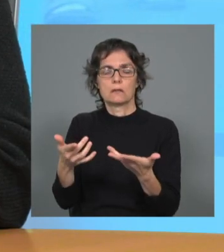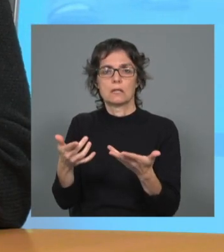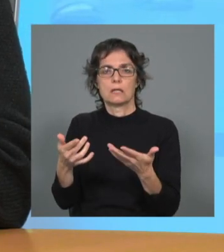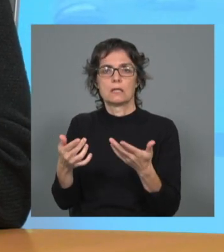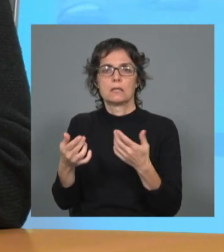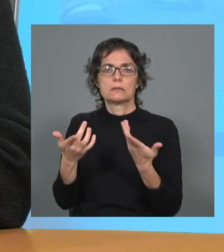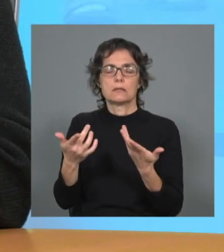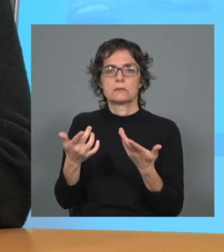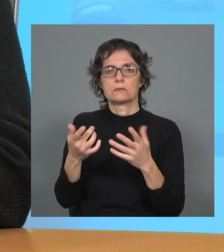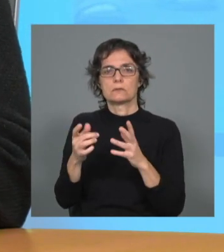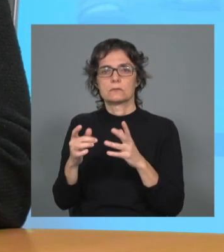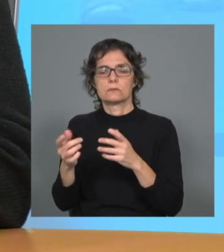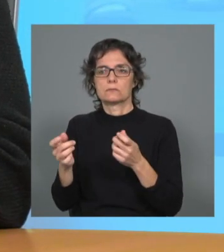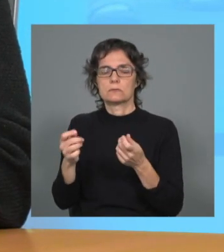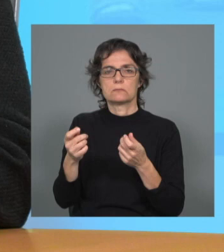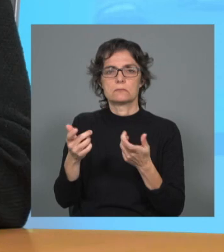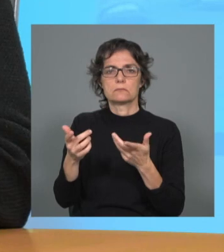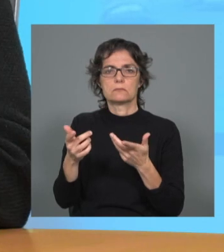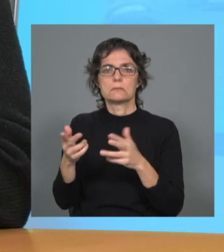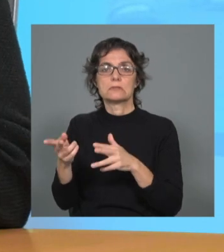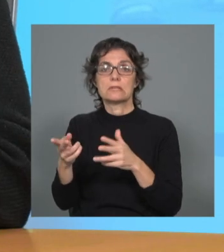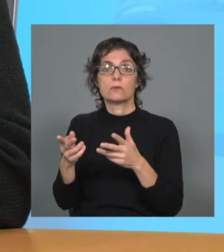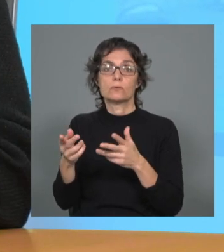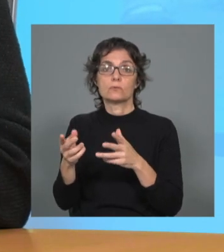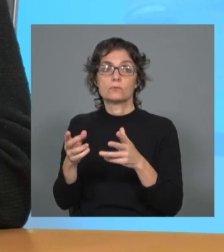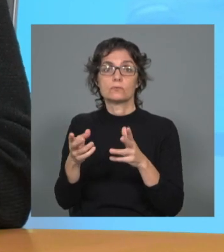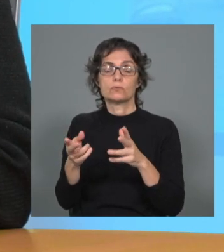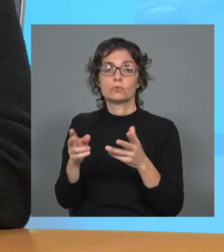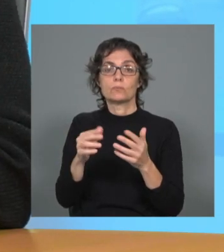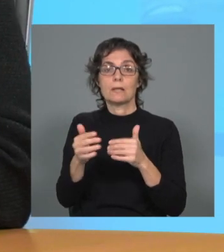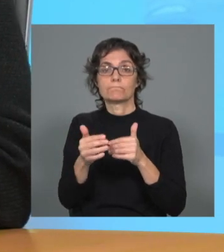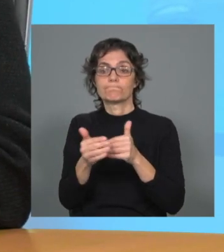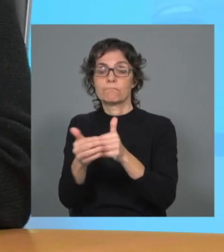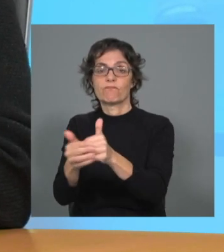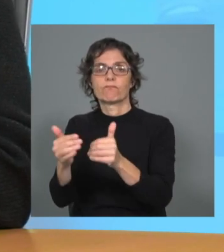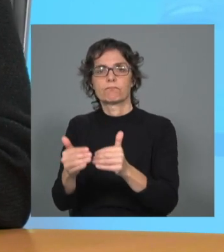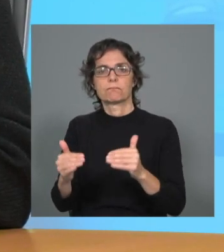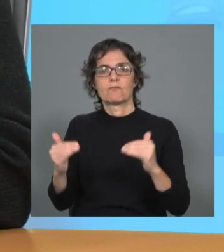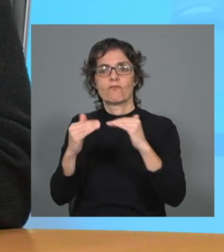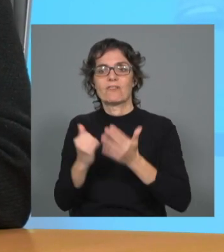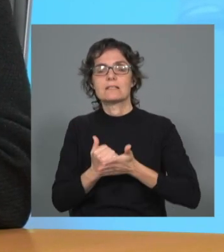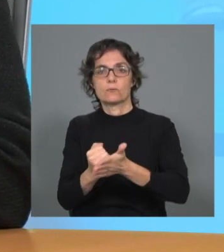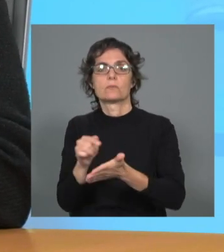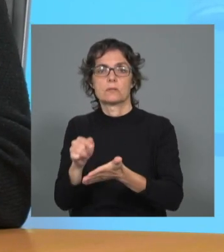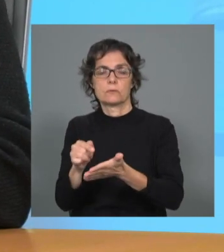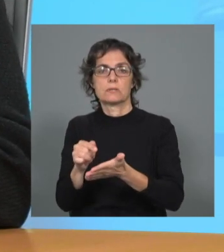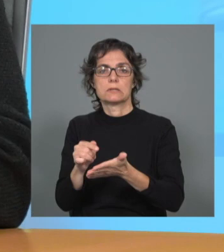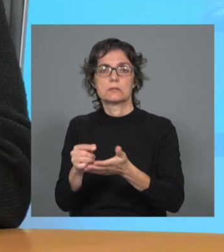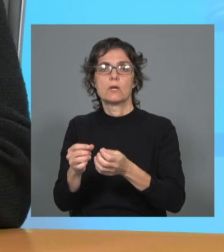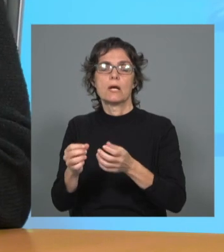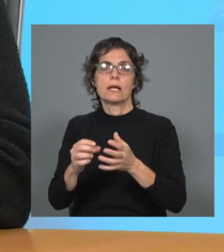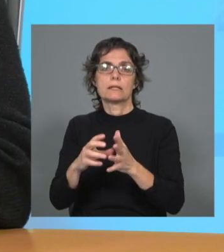movimento entre a proteção na Ucrânia e a recepção na Polónia ou noutros sítios. Portanto, temos aqui um